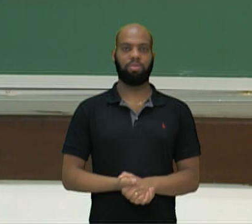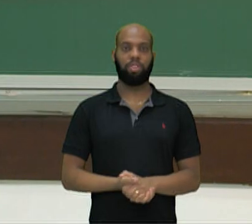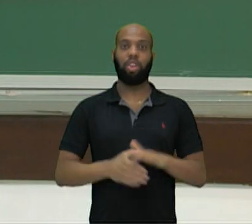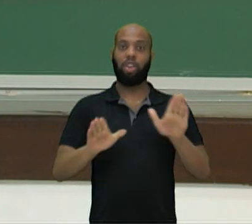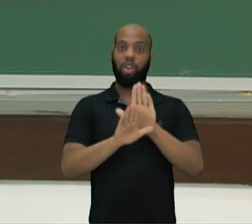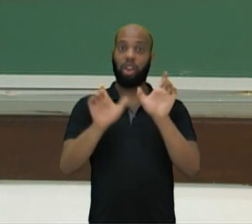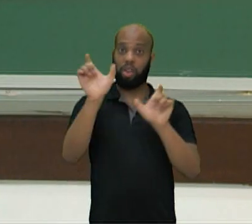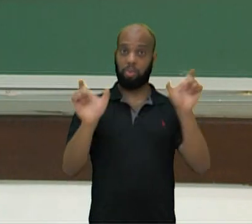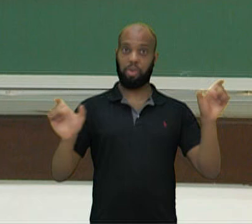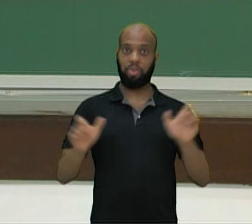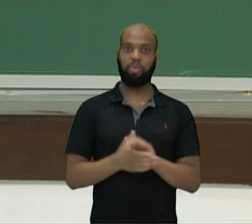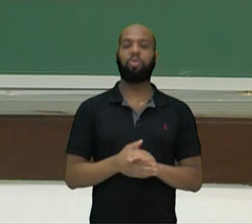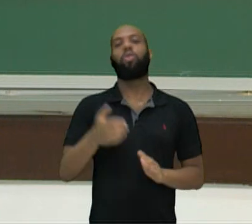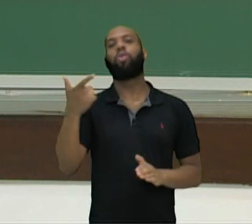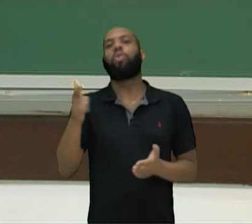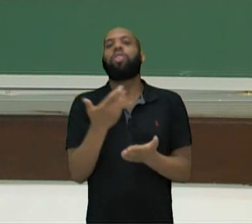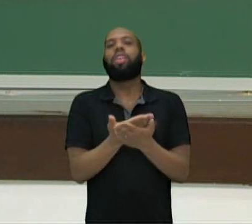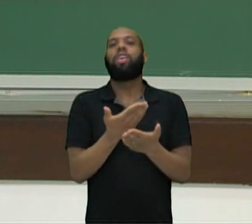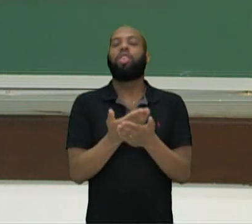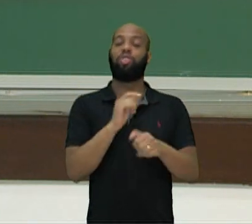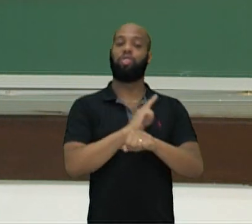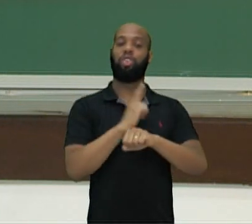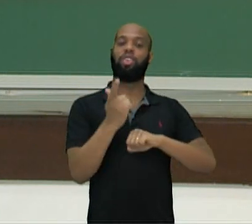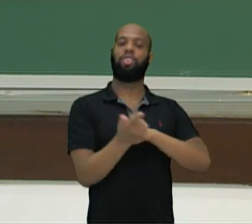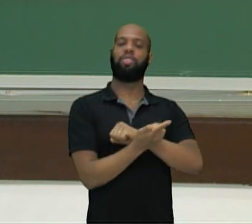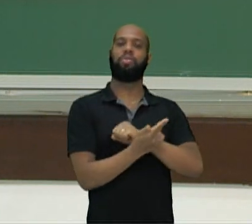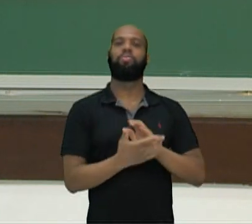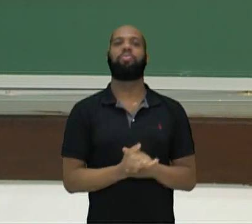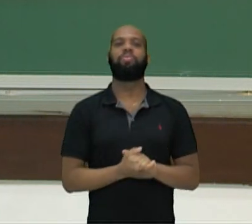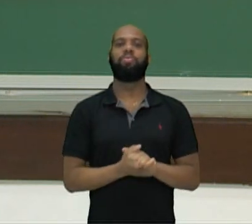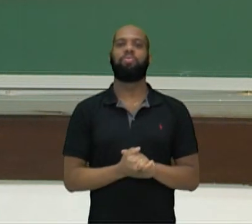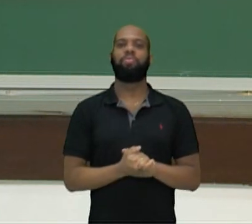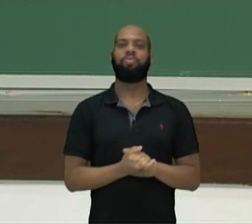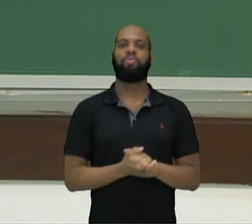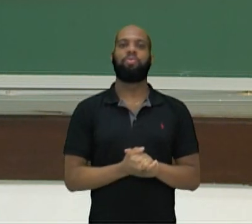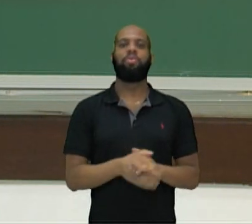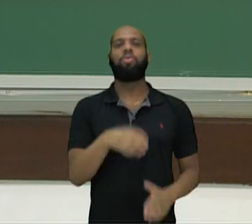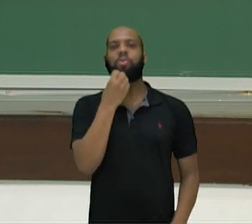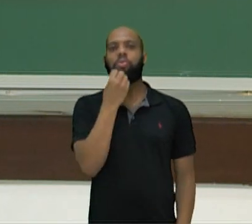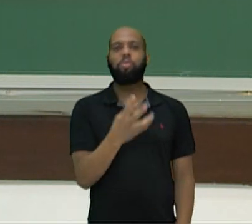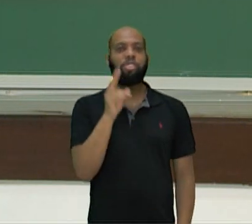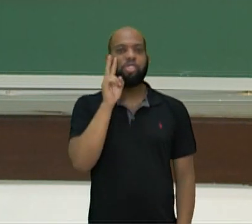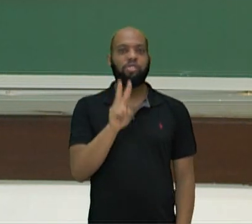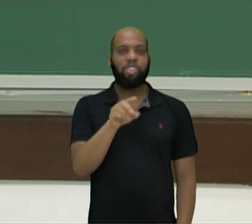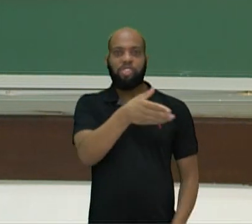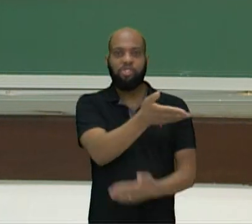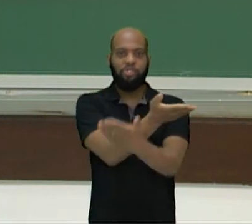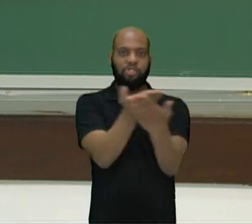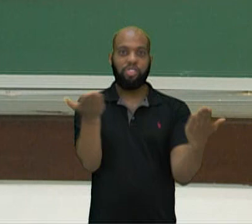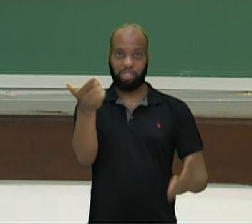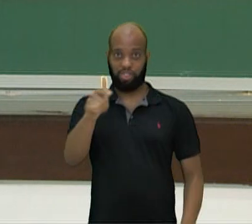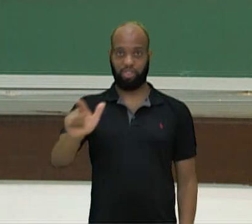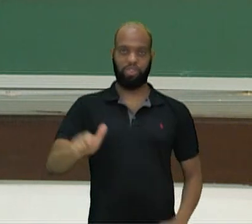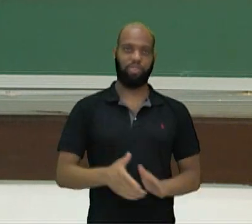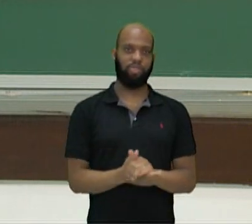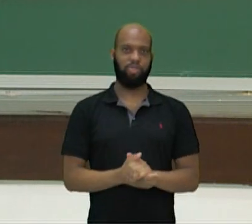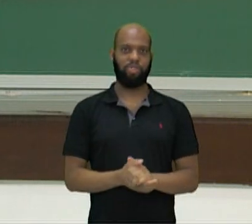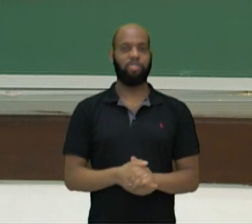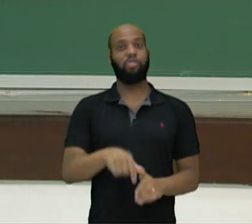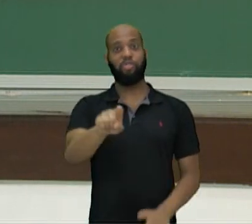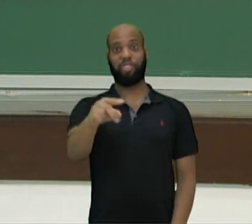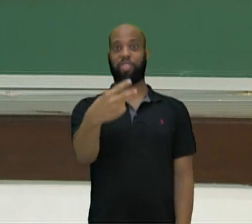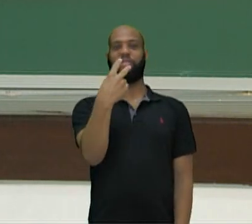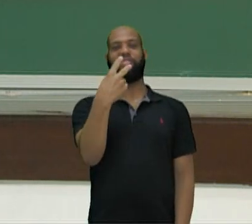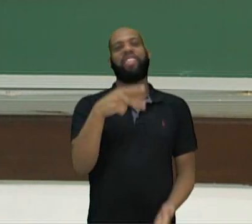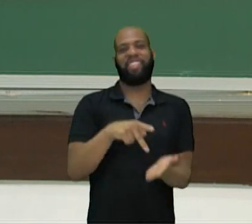Olá pessoal, mais uma aulinha de geografia. Que bom ver vocês aí novamente. Melhor, bom vocês me verem,